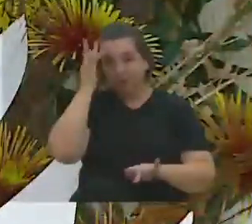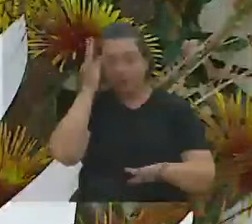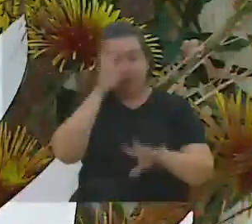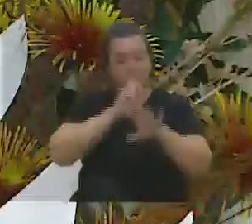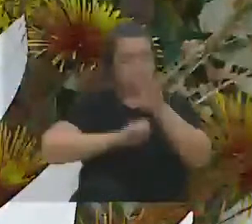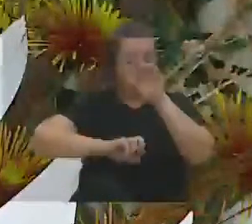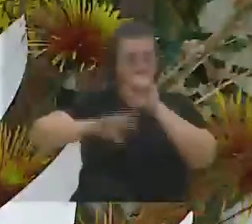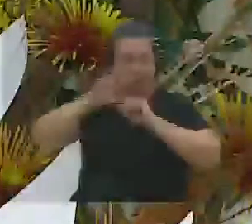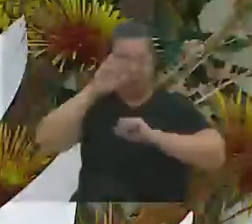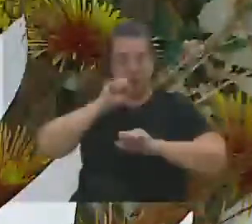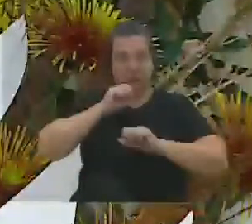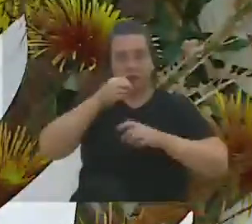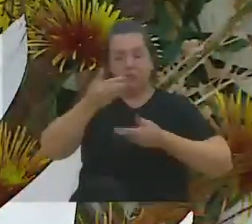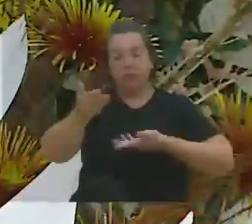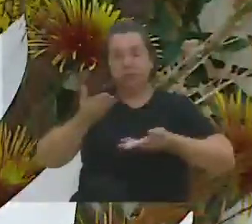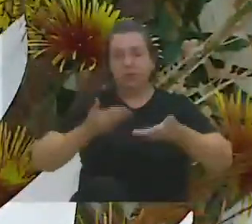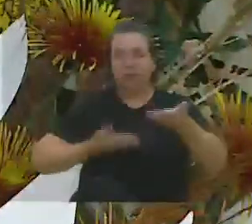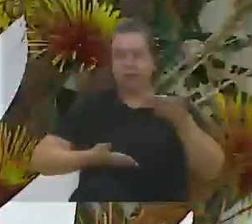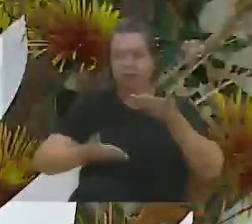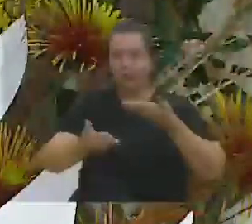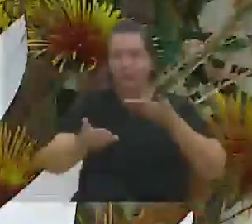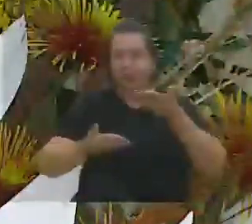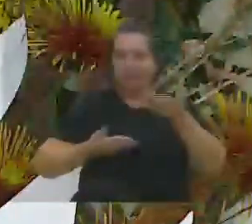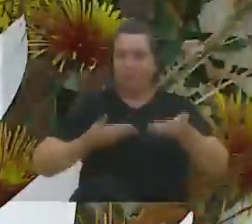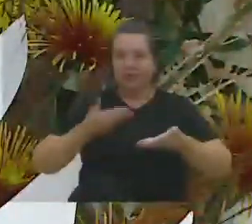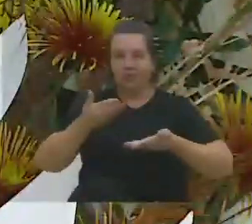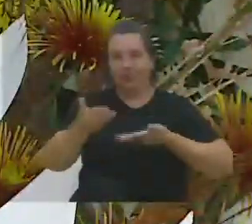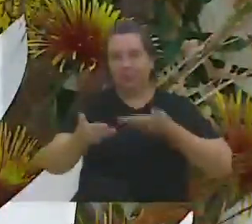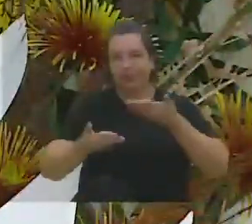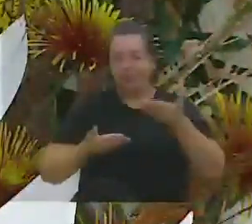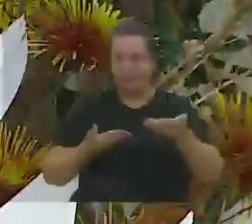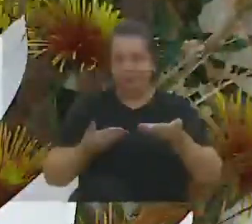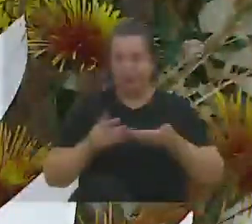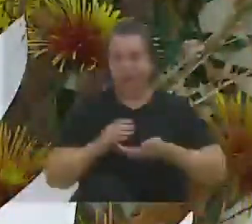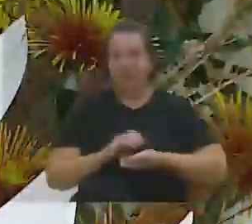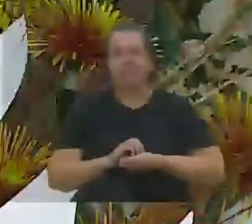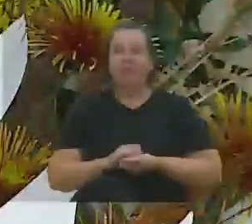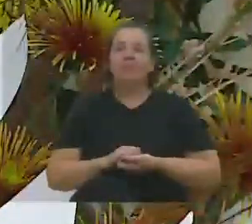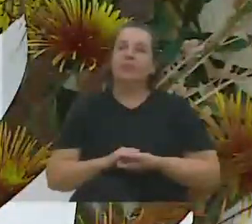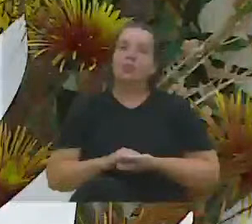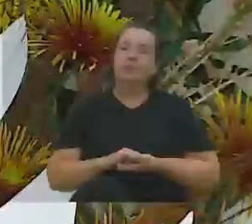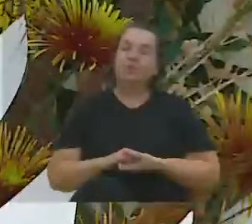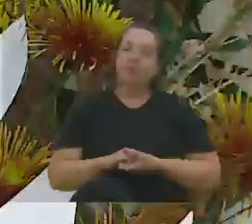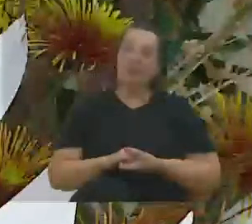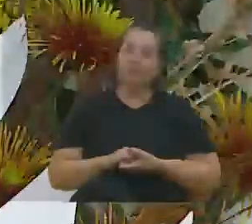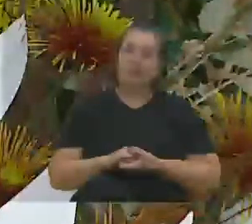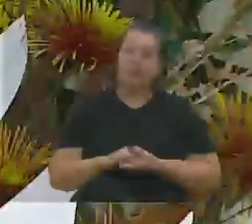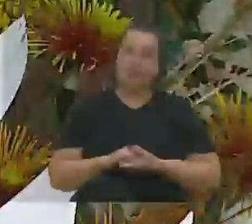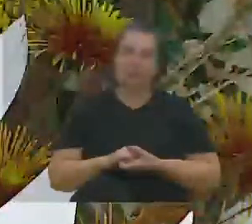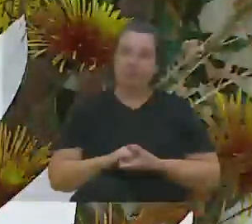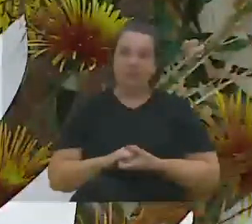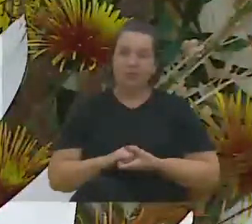O Senhor abençoa quem aprendeu a